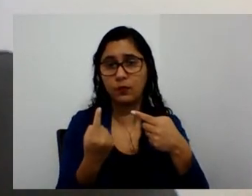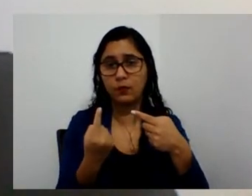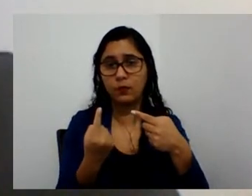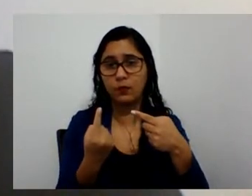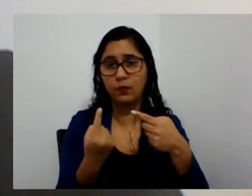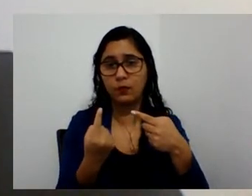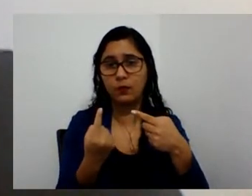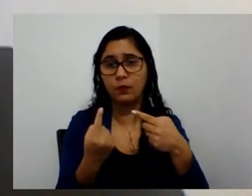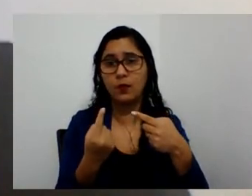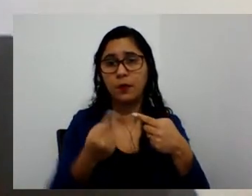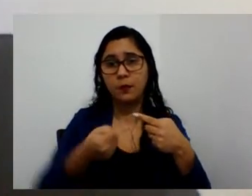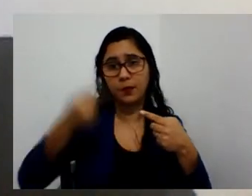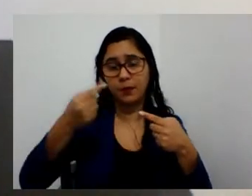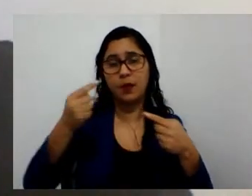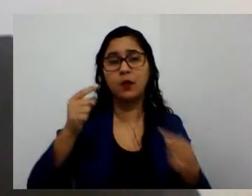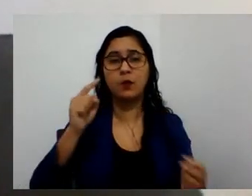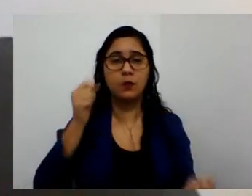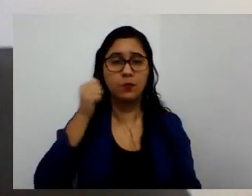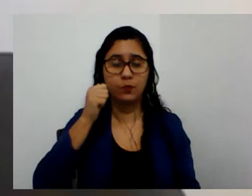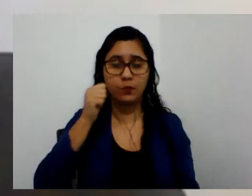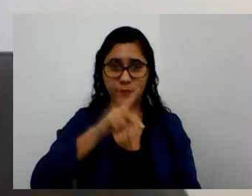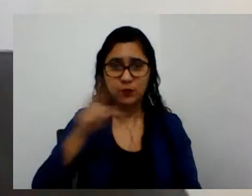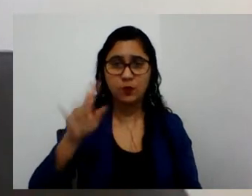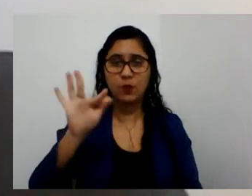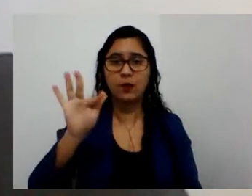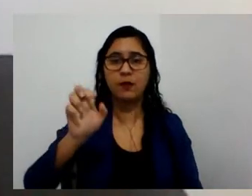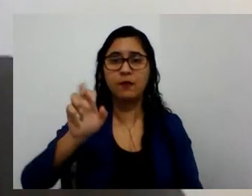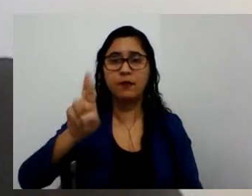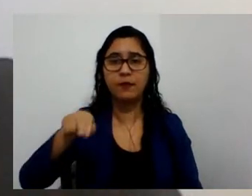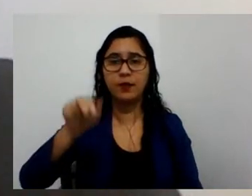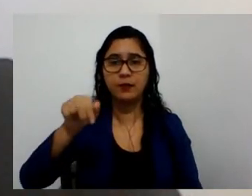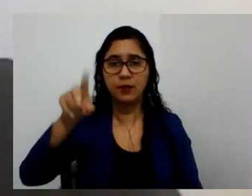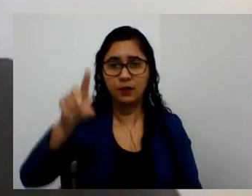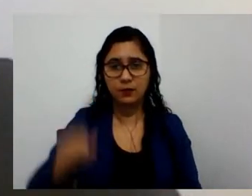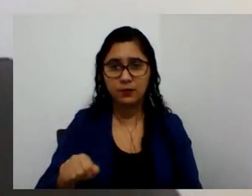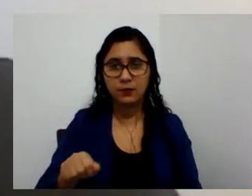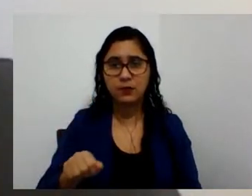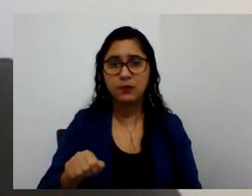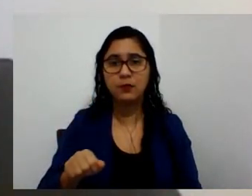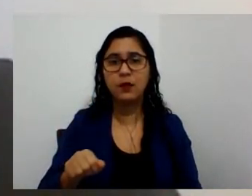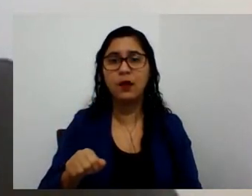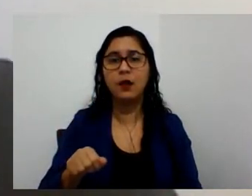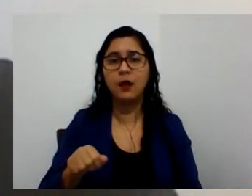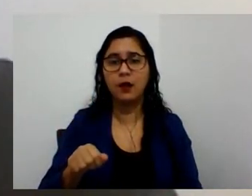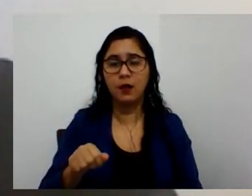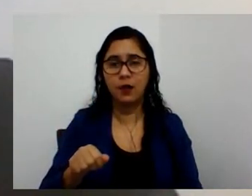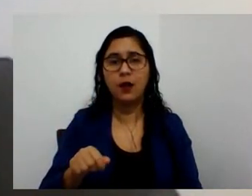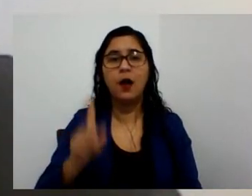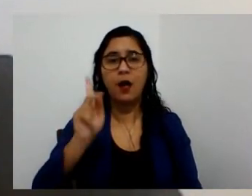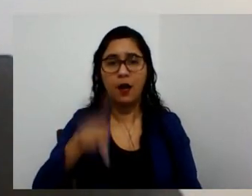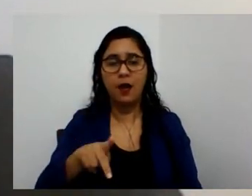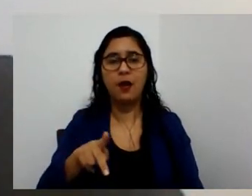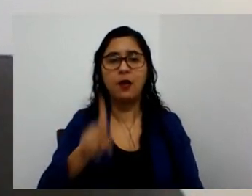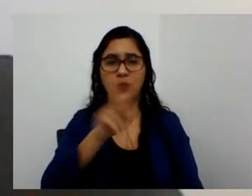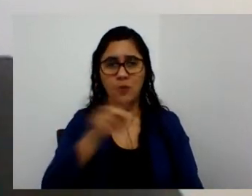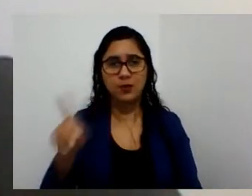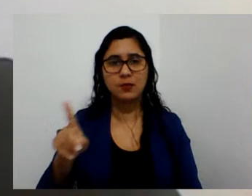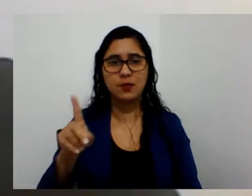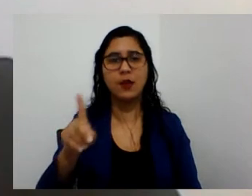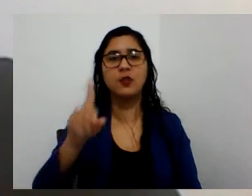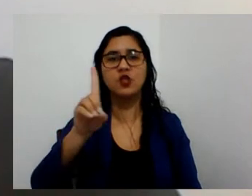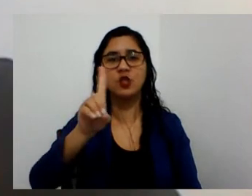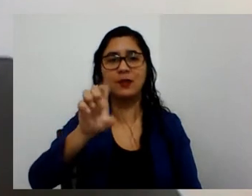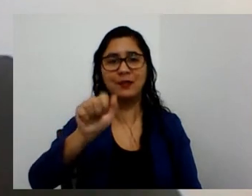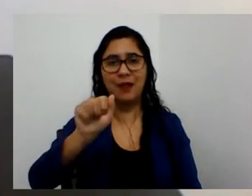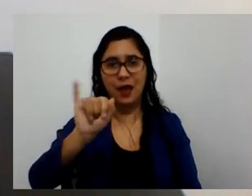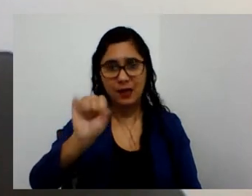professora Fernanda. A pergunta, ela foi formulada pela docente Deise das Graças de Souza, e ela formulou a seguinte